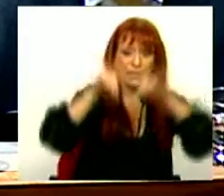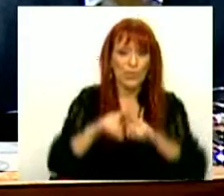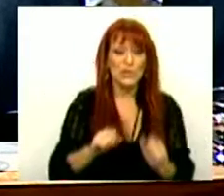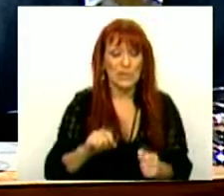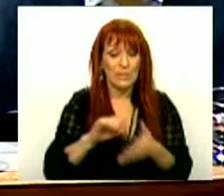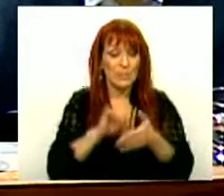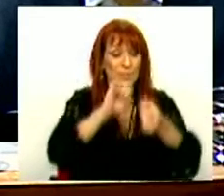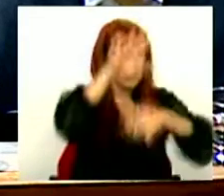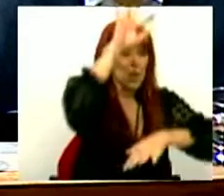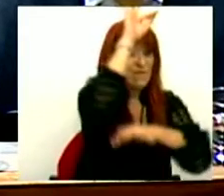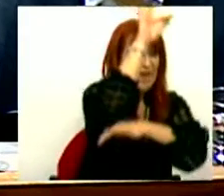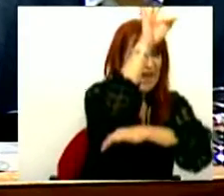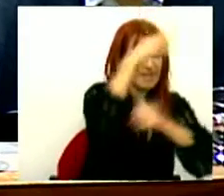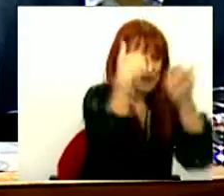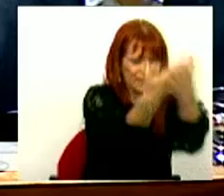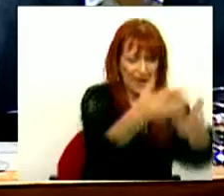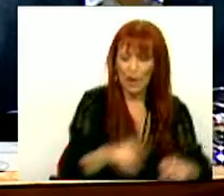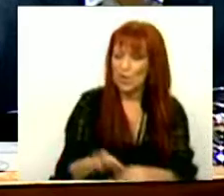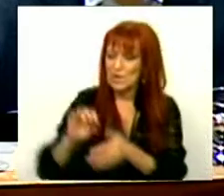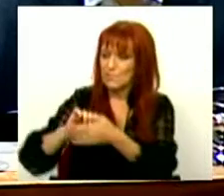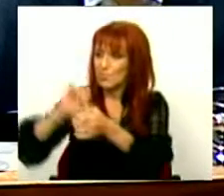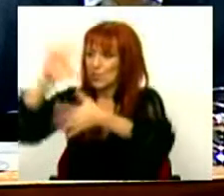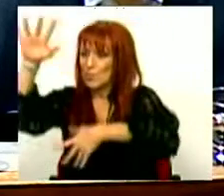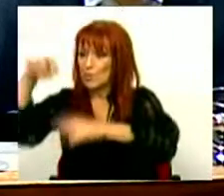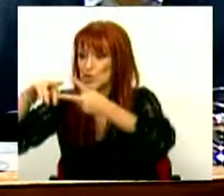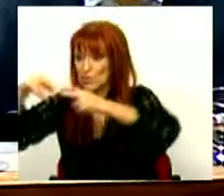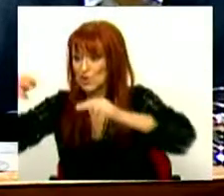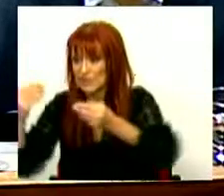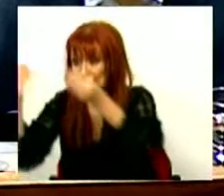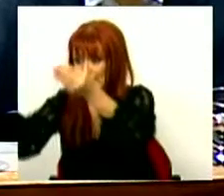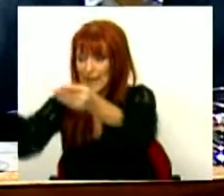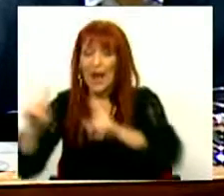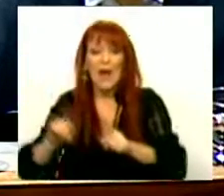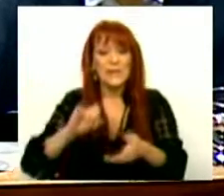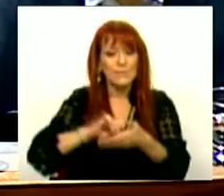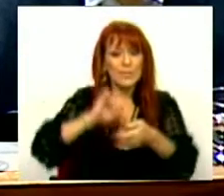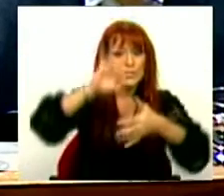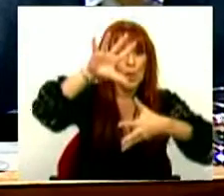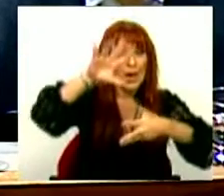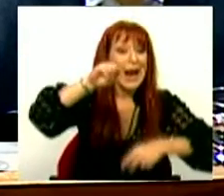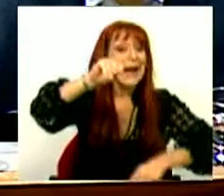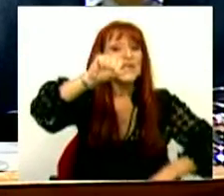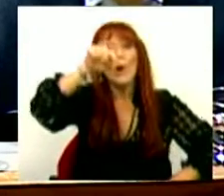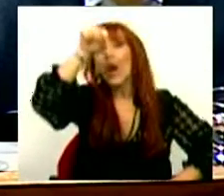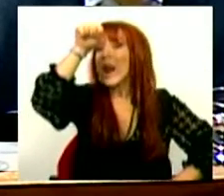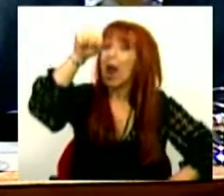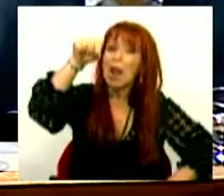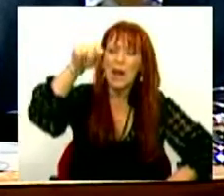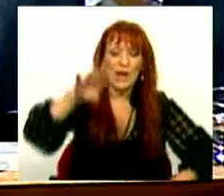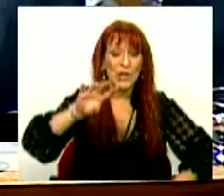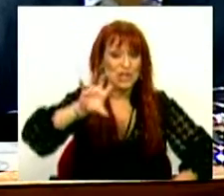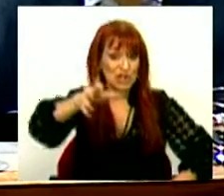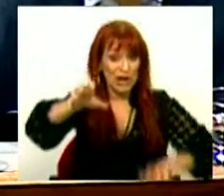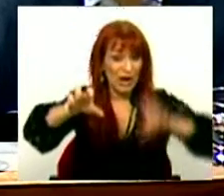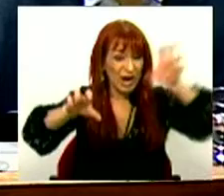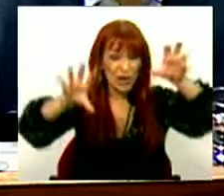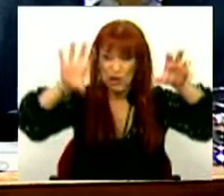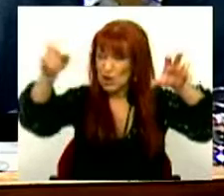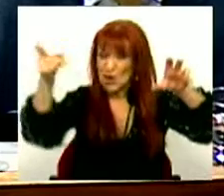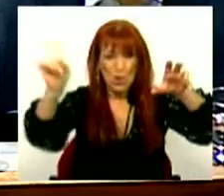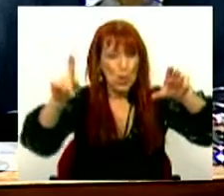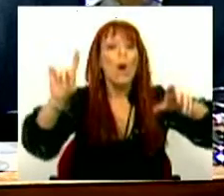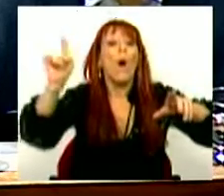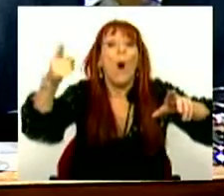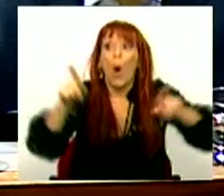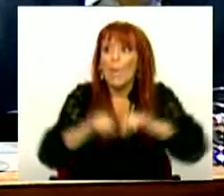descentralização para a freguesia, há a descentralização para o município e há a descentralização para a região. A regionalização não é